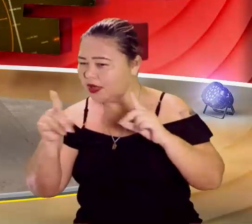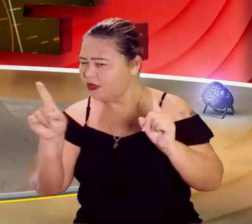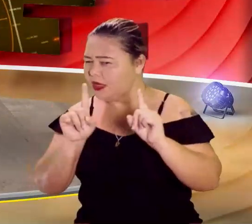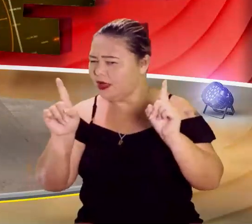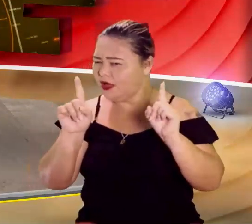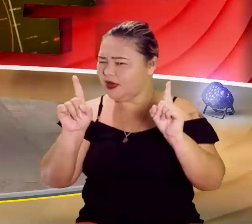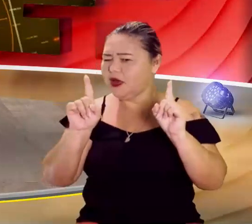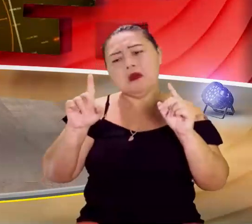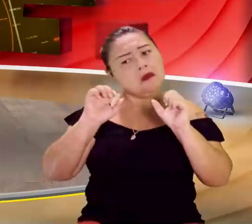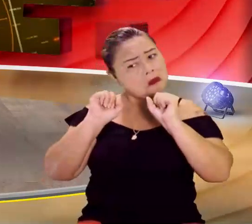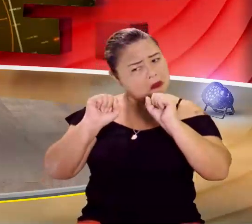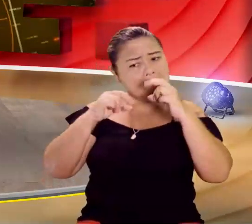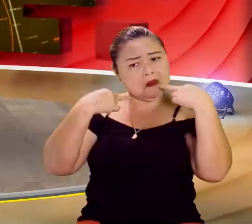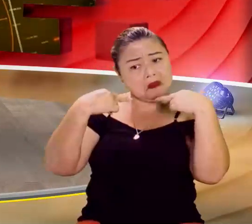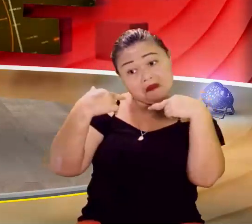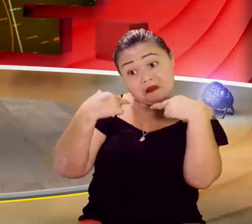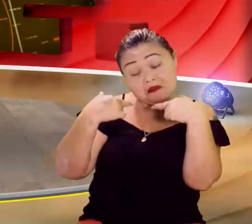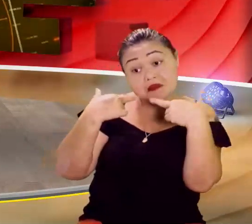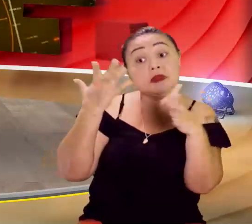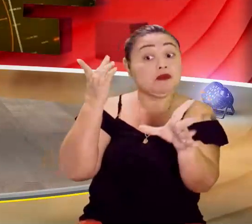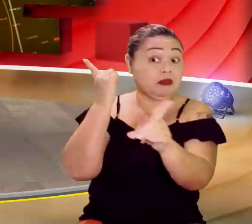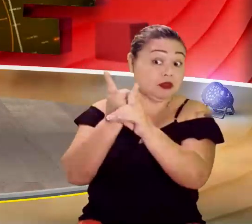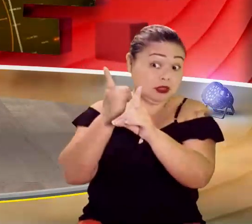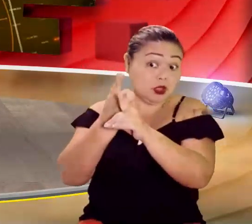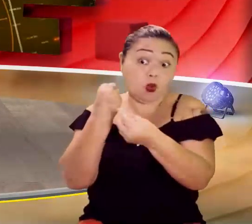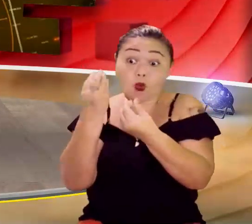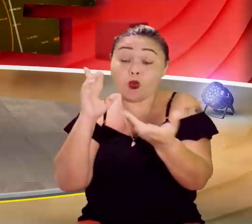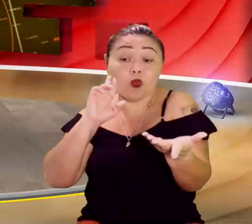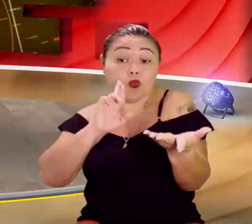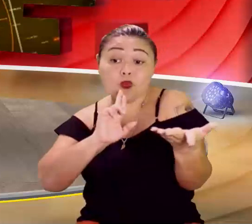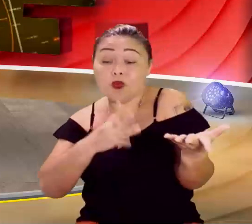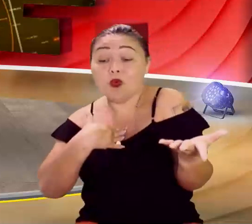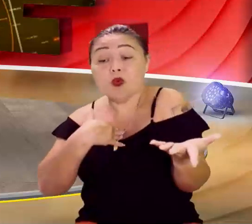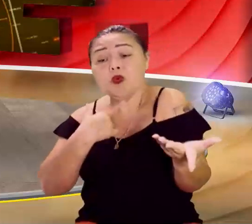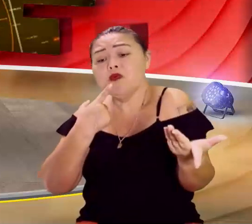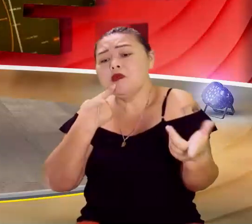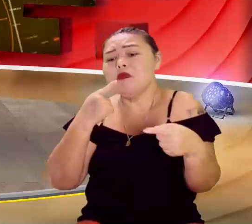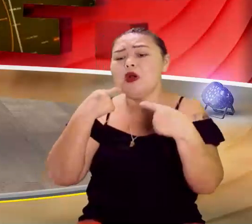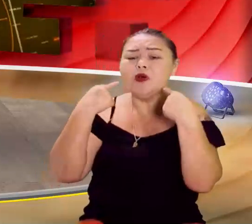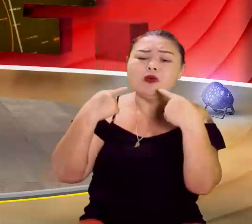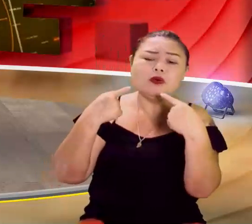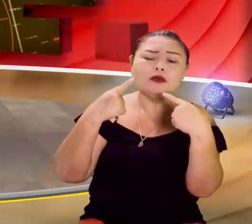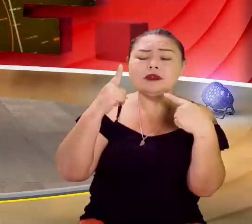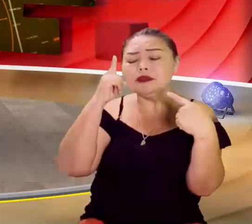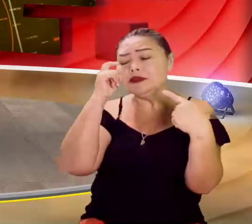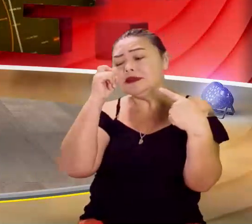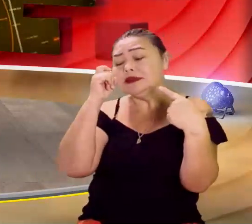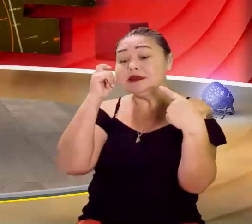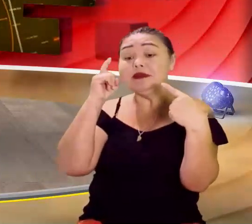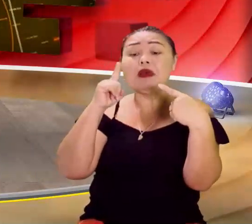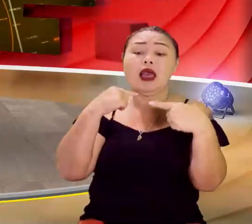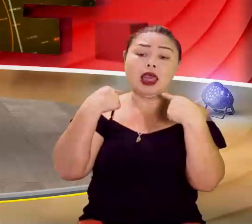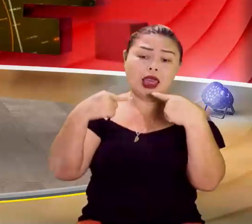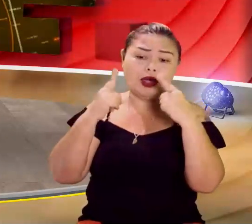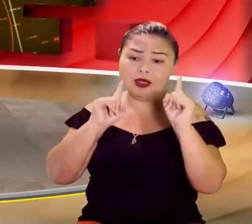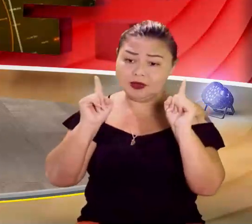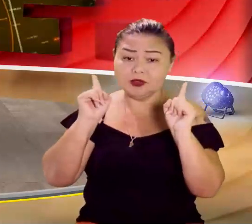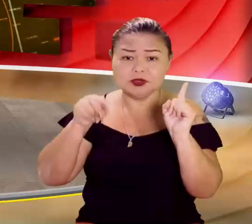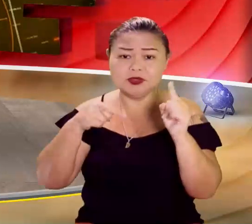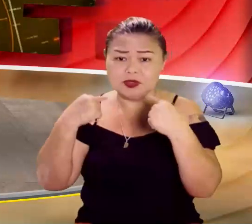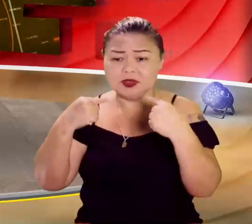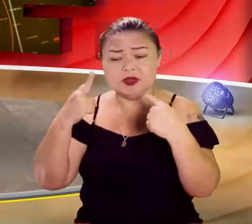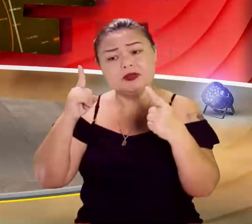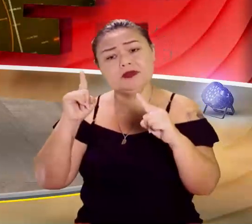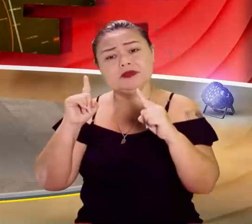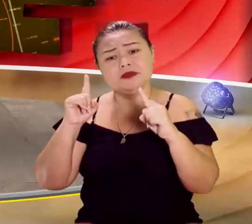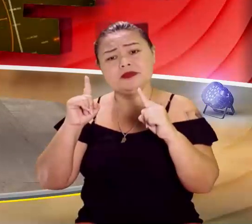Não, reclamar sim, né? Mas vai ter que achar a solução. Pode chiar. Tá muito difícil, tá? Porque reclamar... Isso aí já é uma reclamação, tá muito